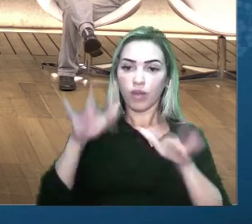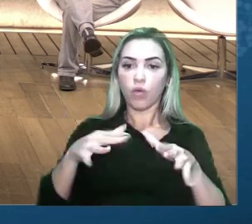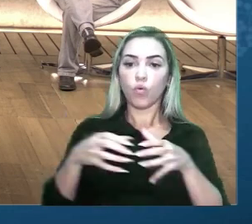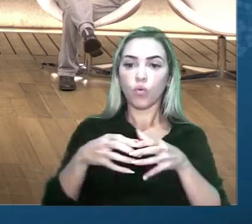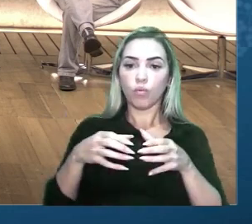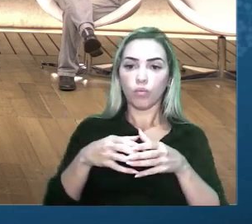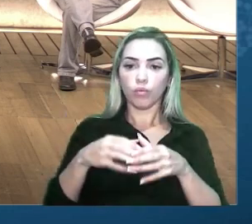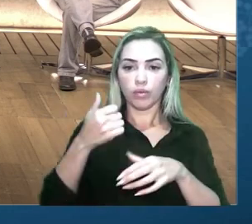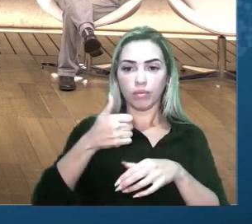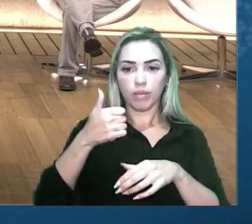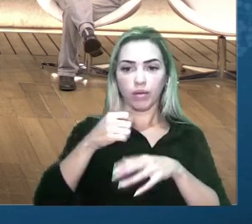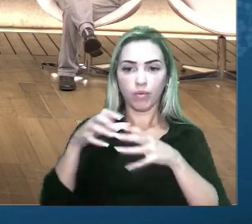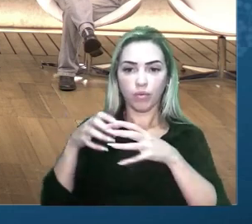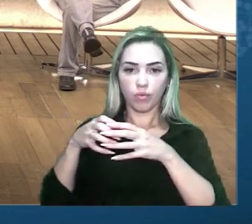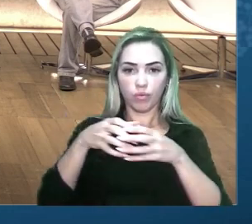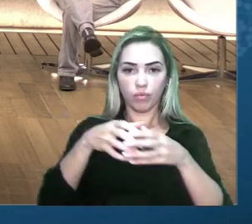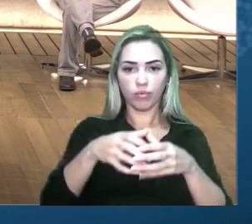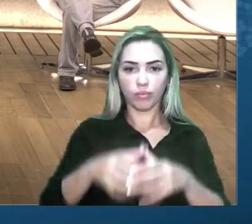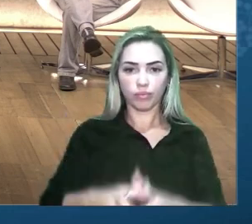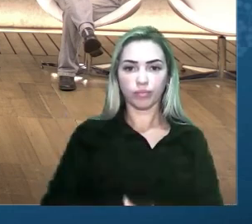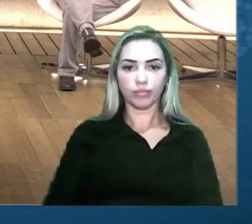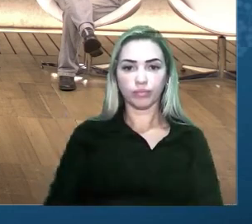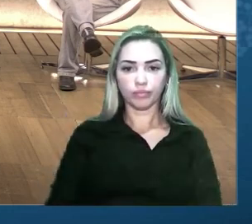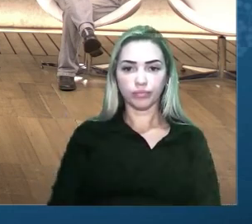Grupo, grupo, grupo. Vamos, vamos.